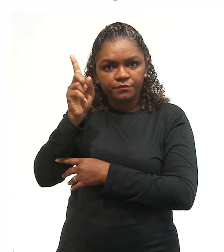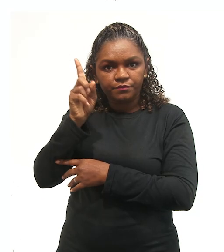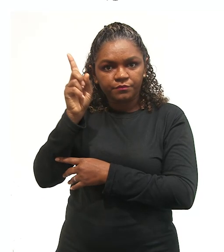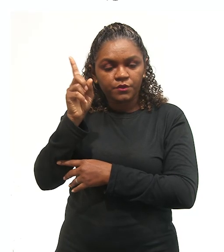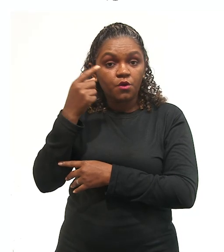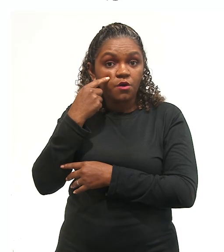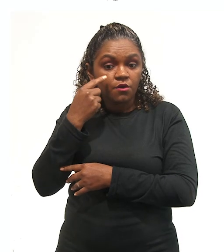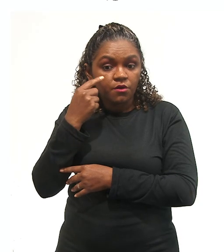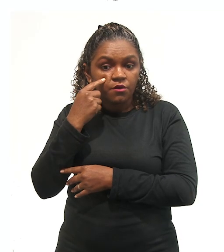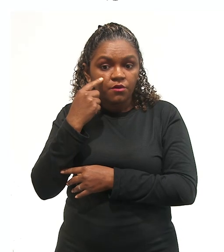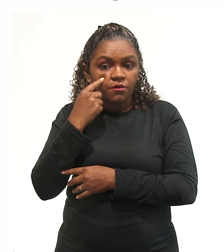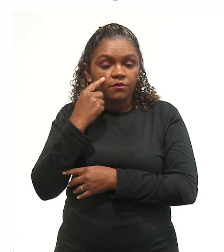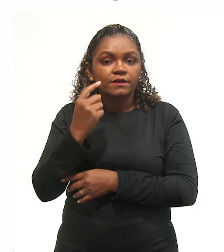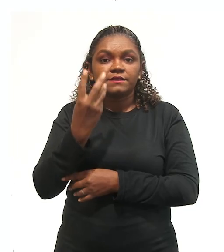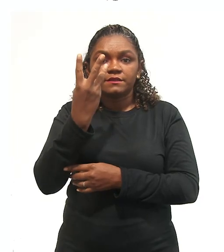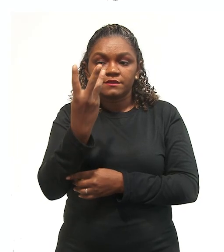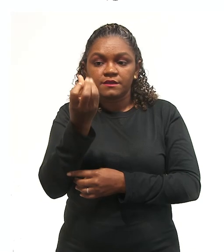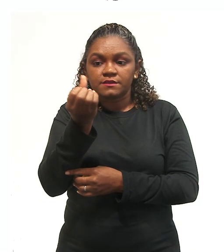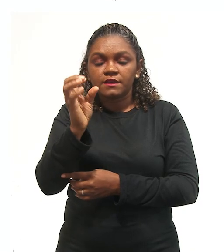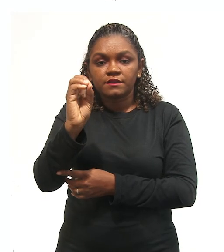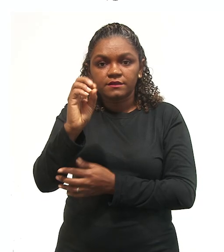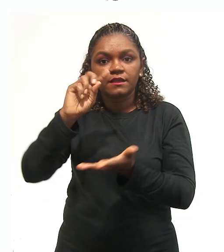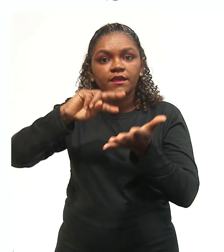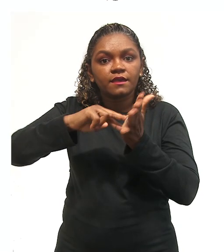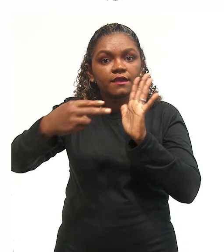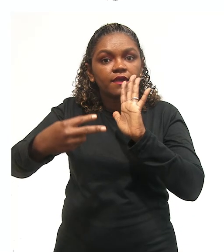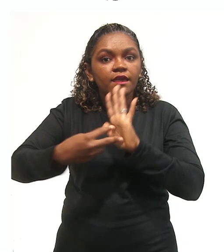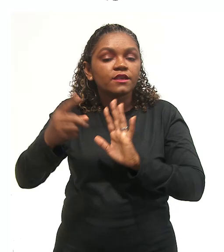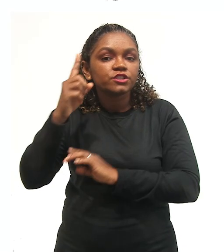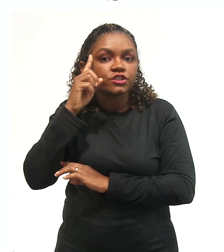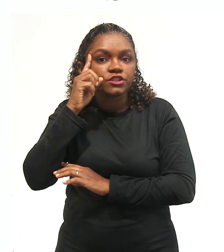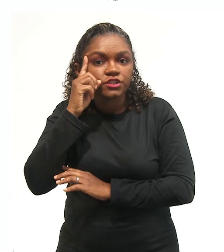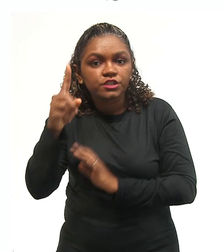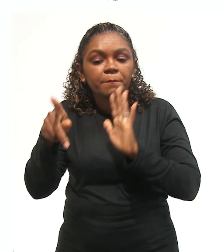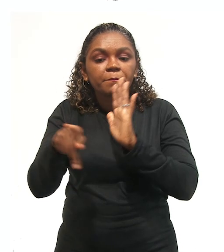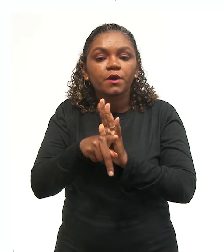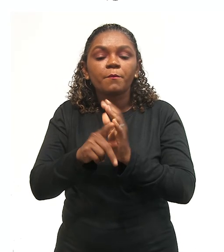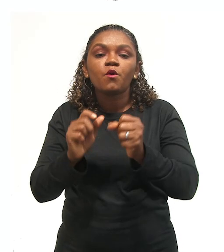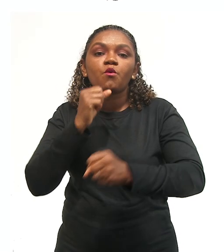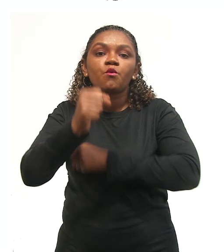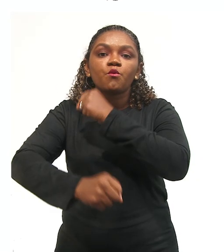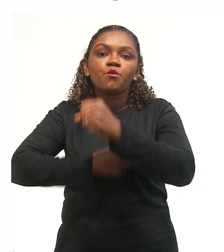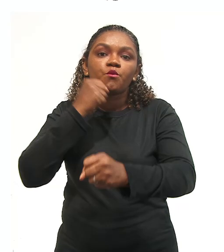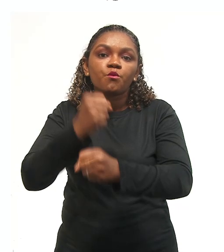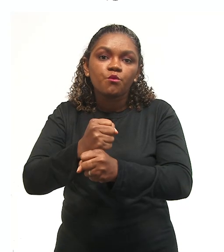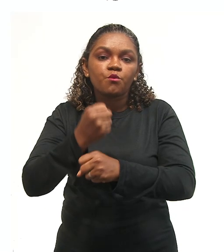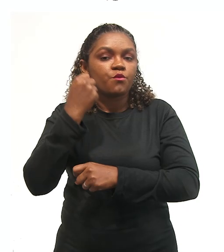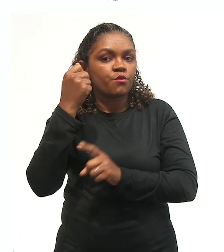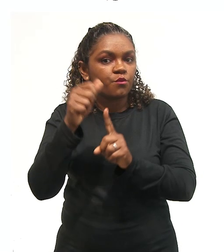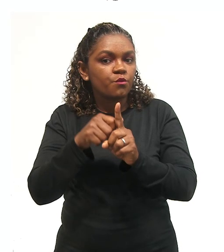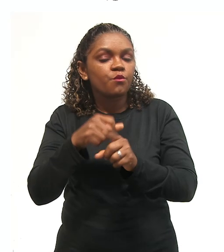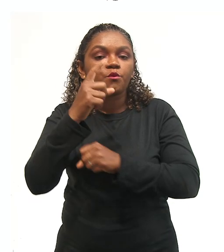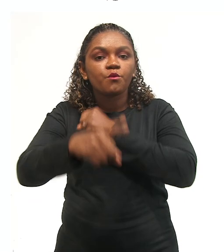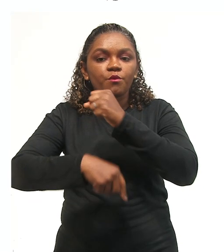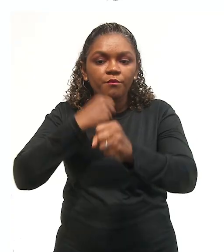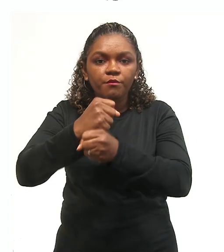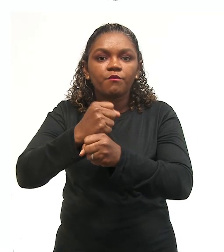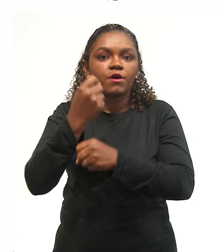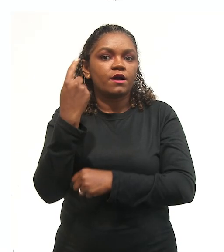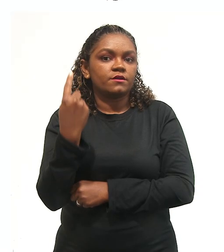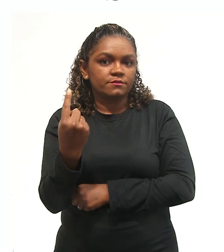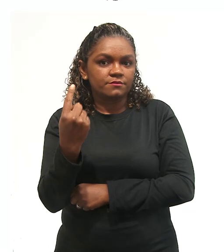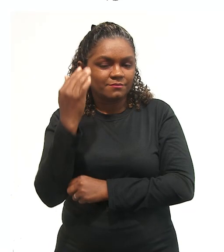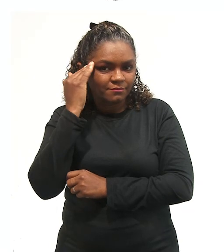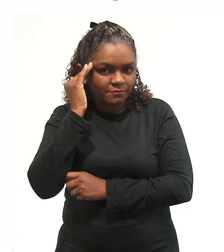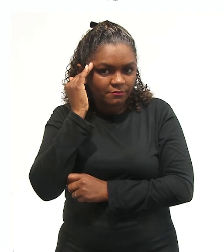para você, estudante, que o ano comercial ele tem 360 dias, tá? São 12 meses e cada